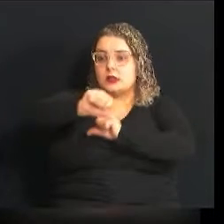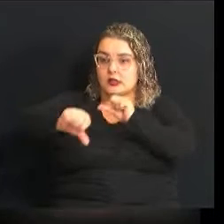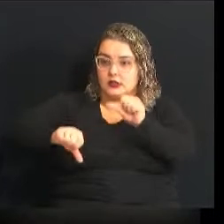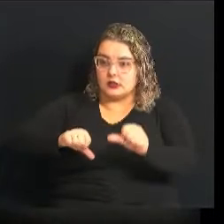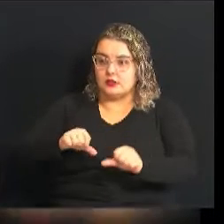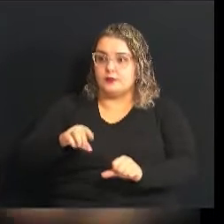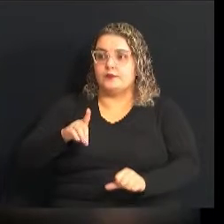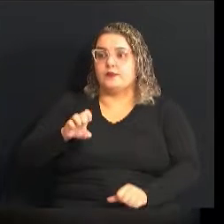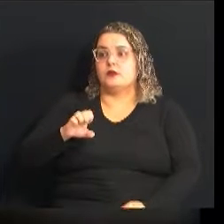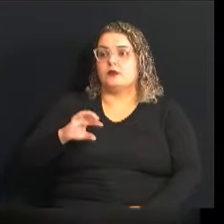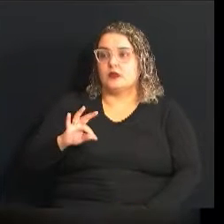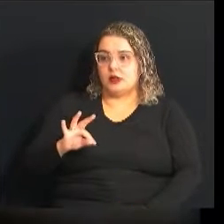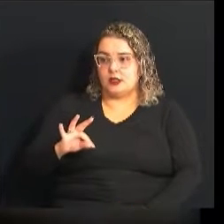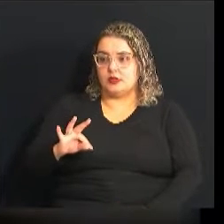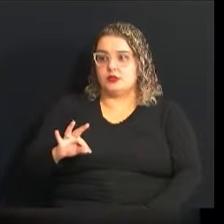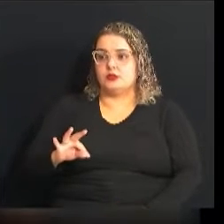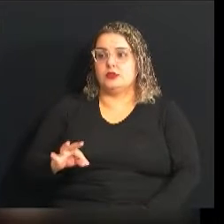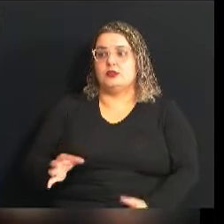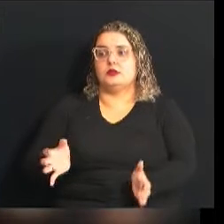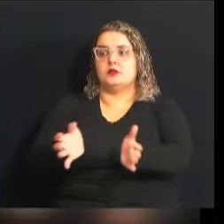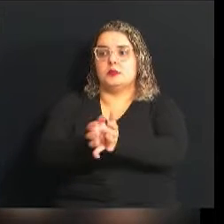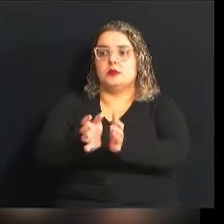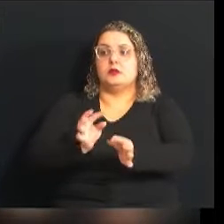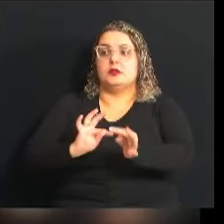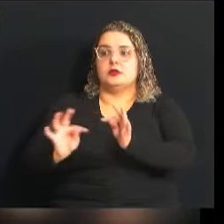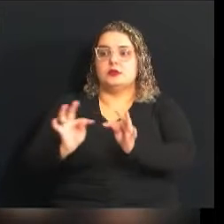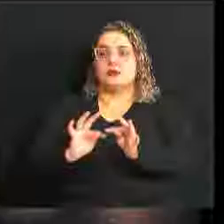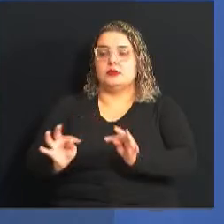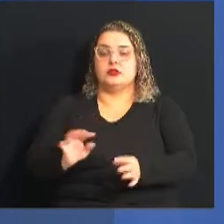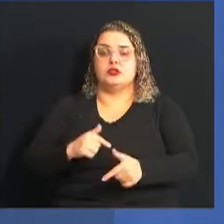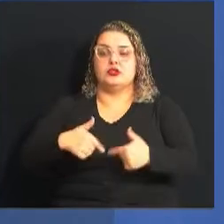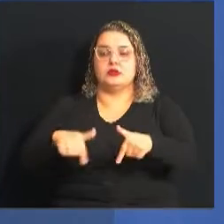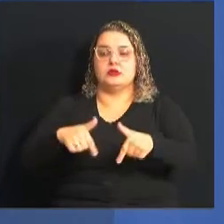DET, Departamento de Transportes.